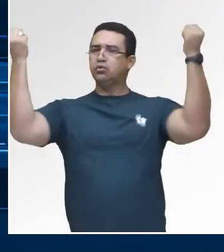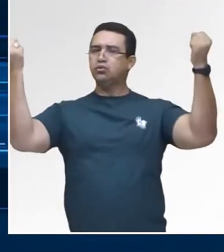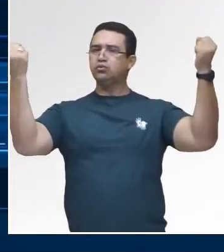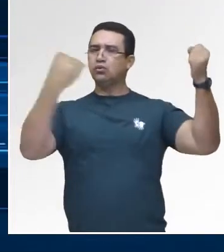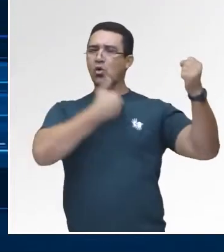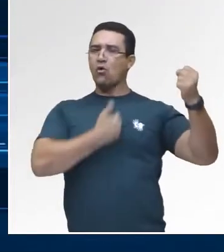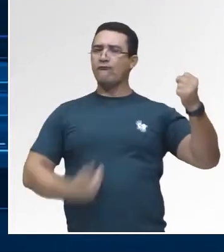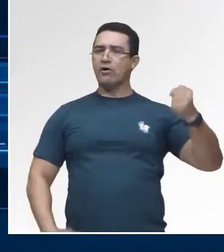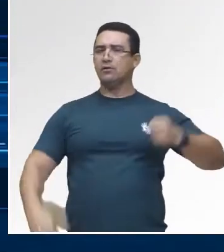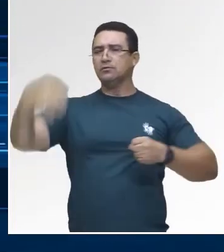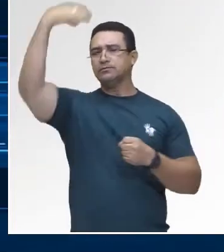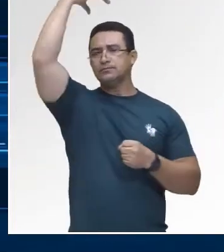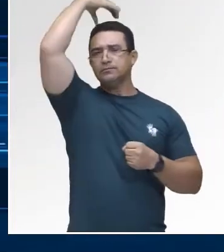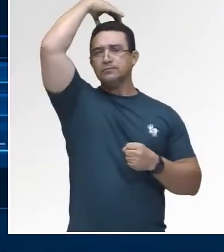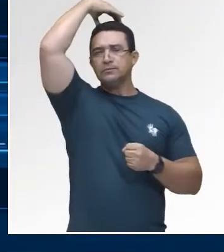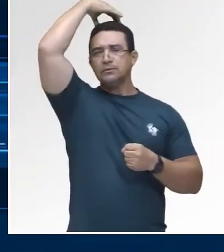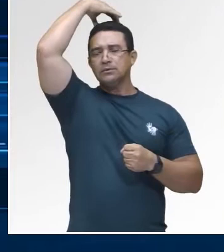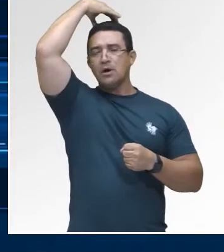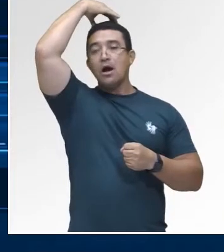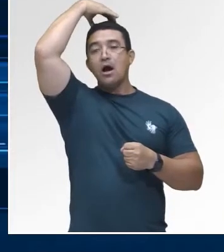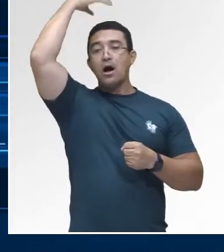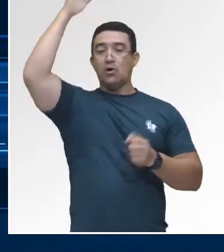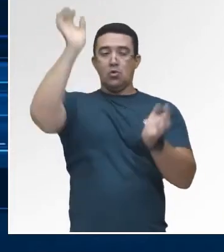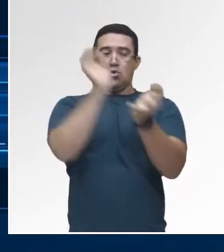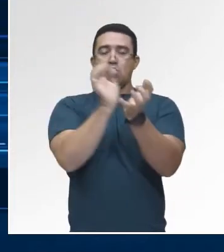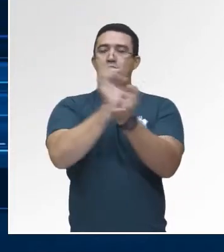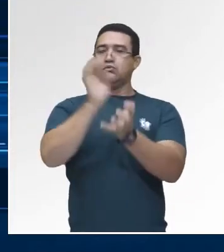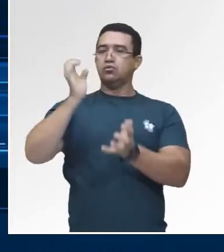os burgueses, chegam ao poder em